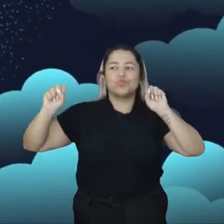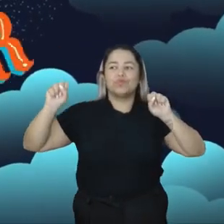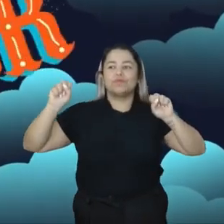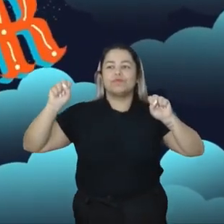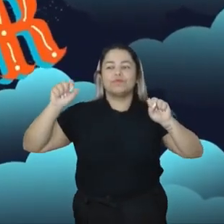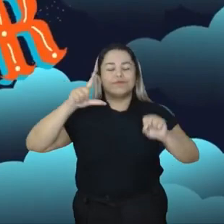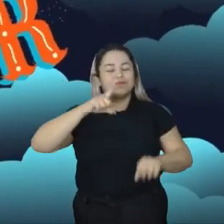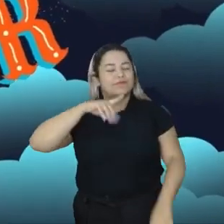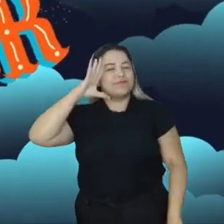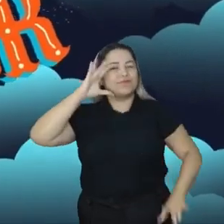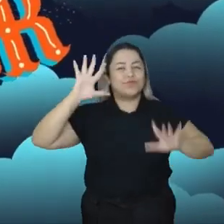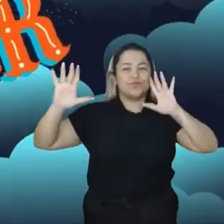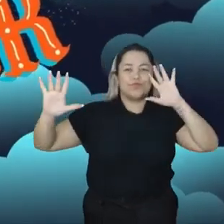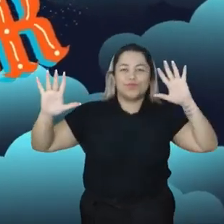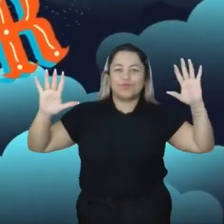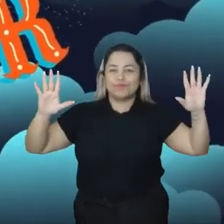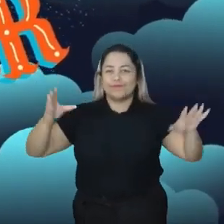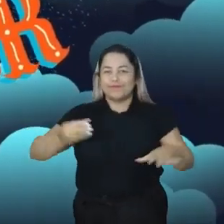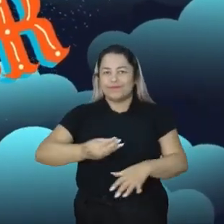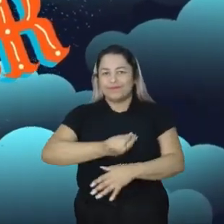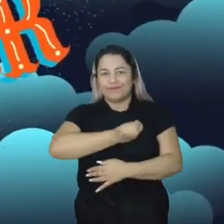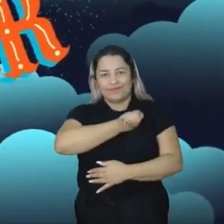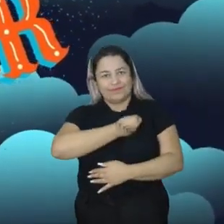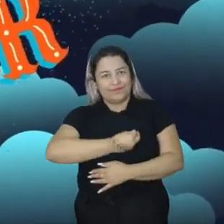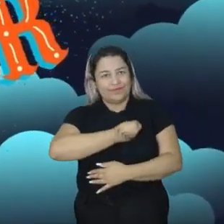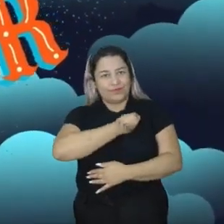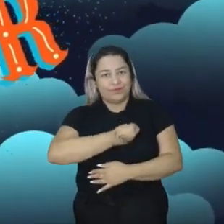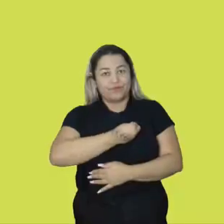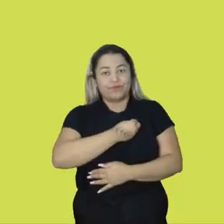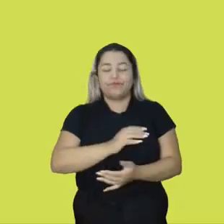tenho sonhos pra viver.